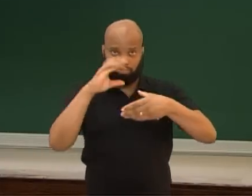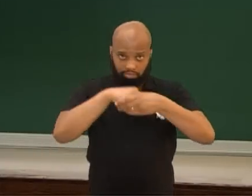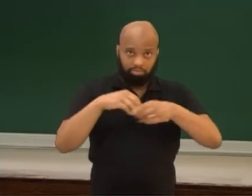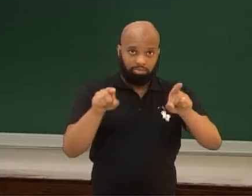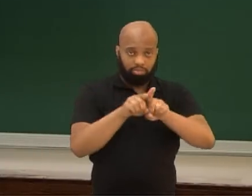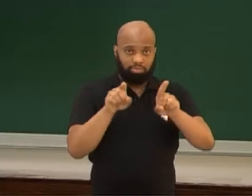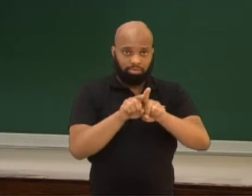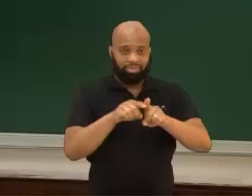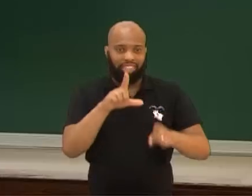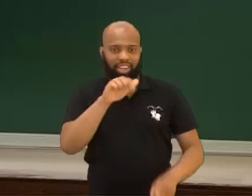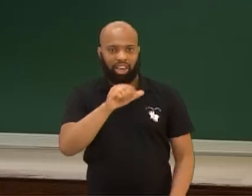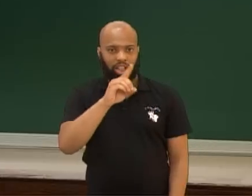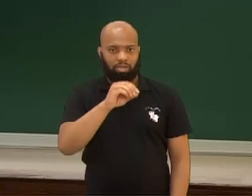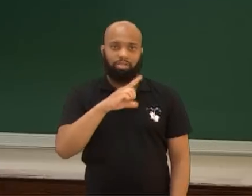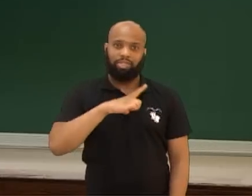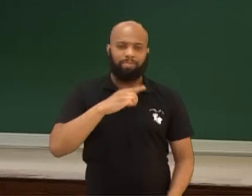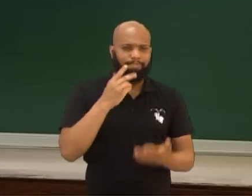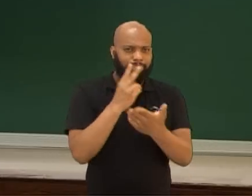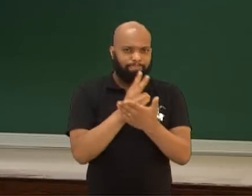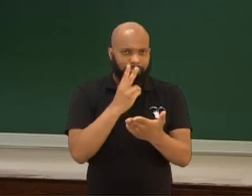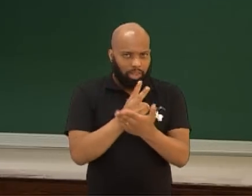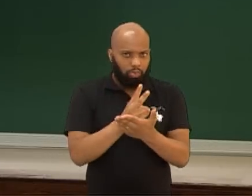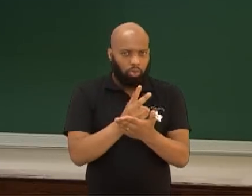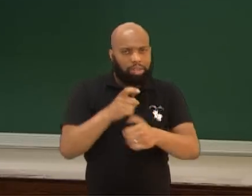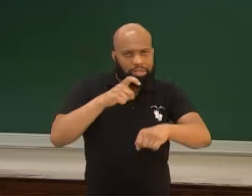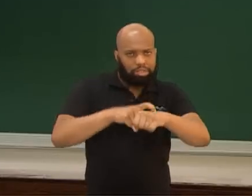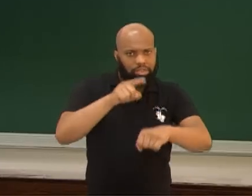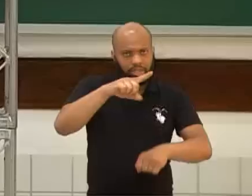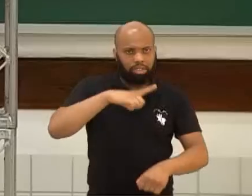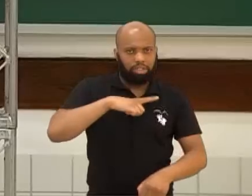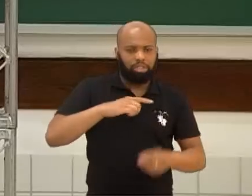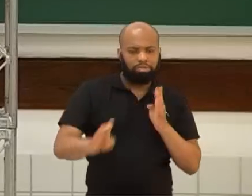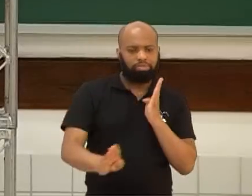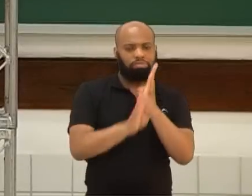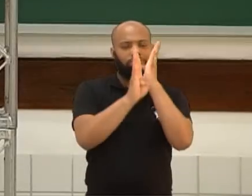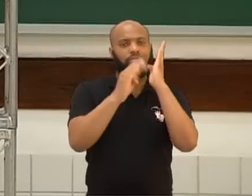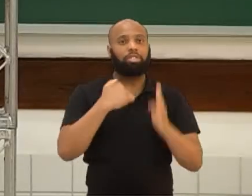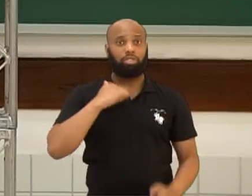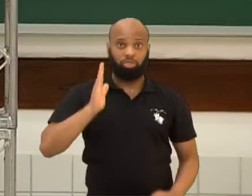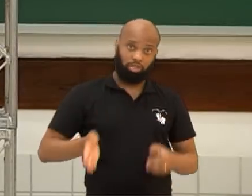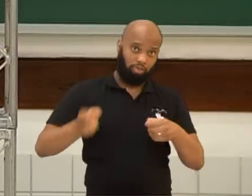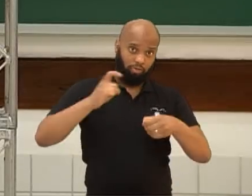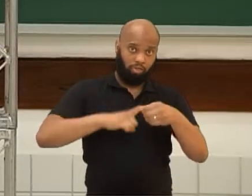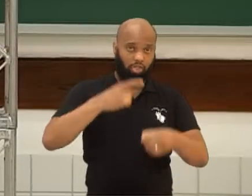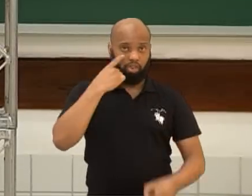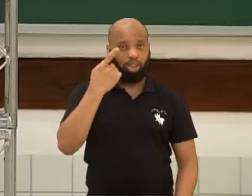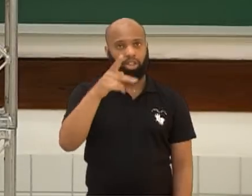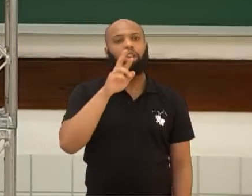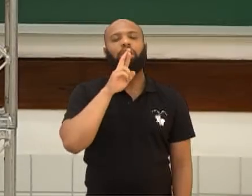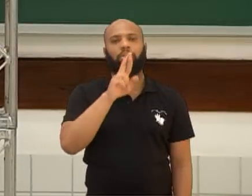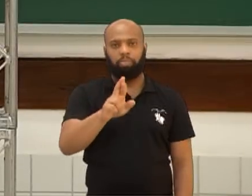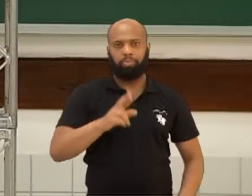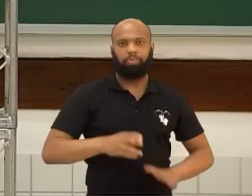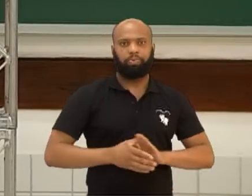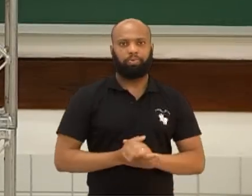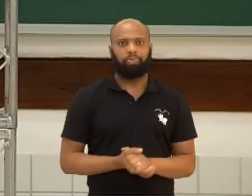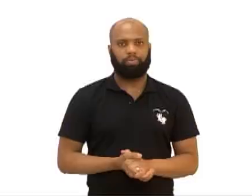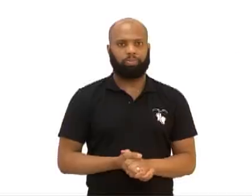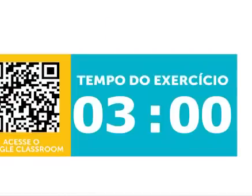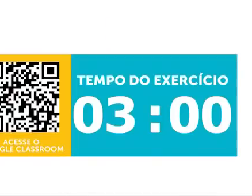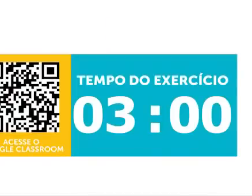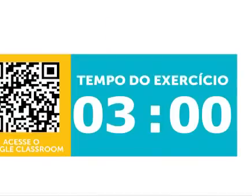os lados têm a mesma medida? Vou dar um tempinho para vocês responderem e daqui a pouco nós voltamos com a